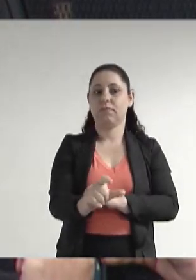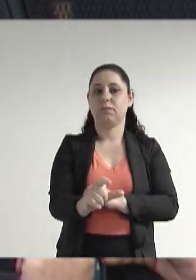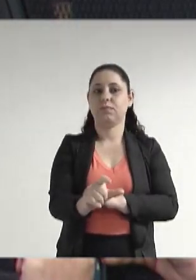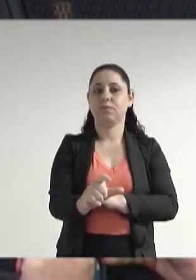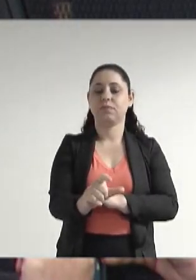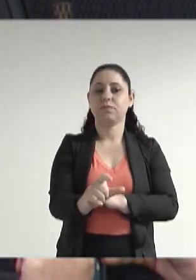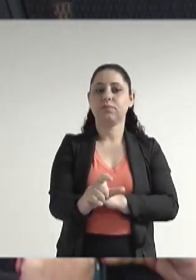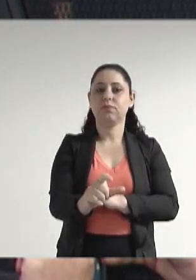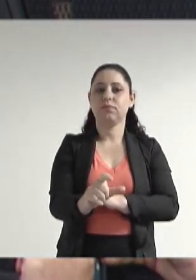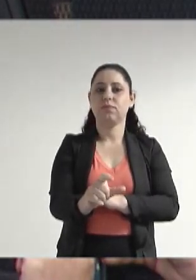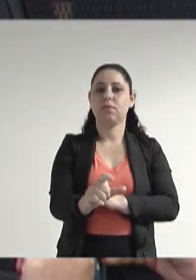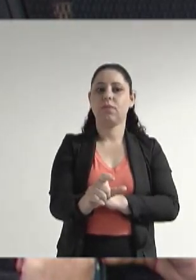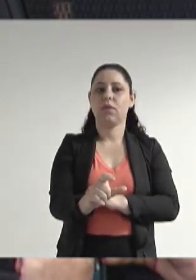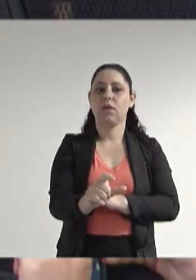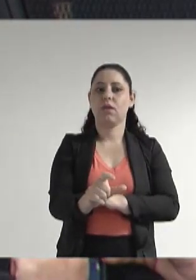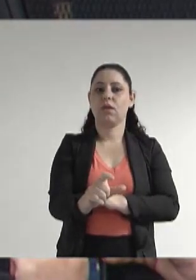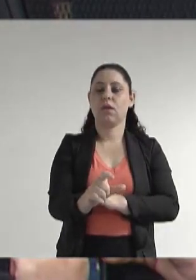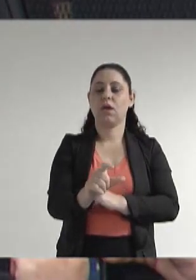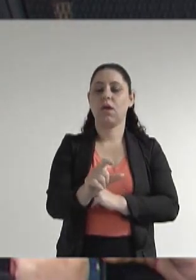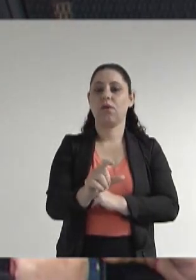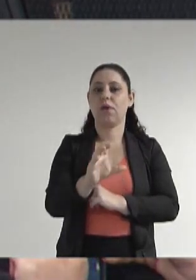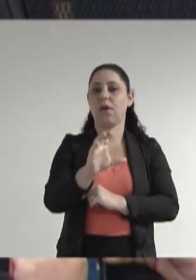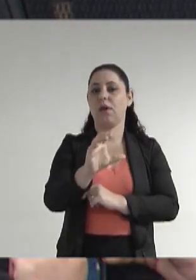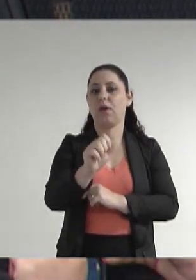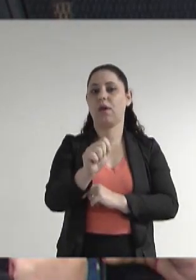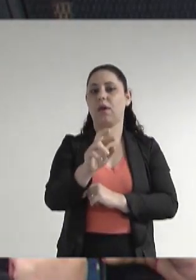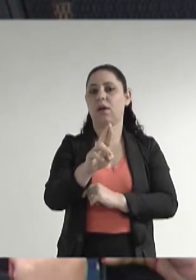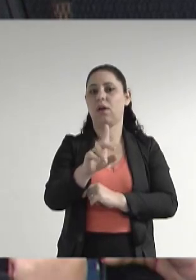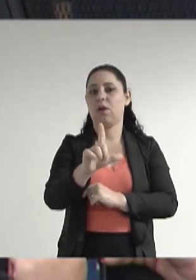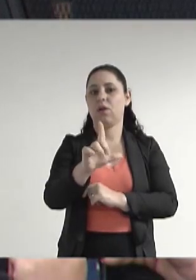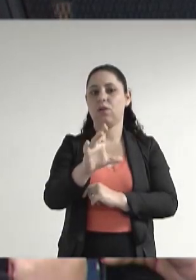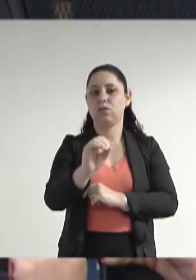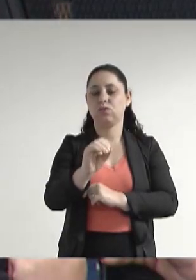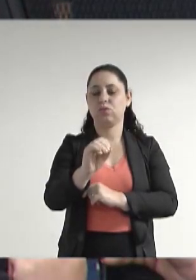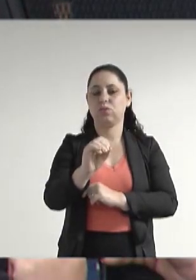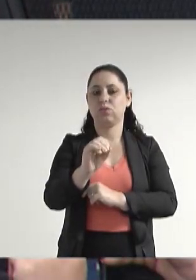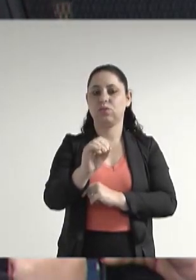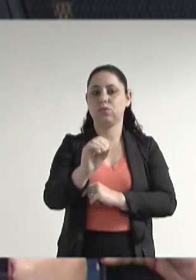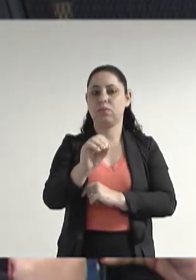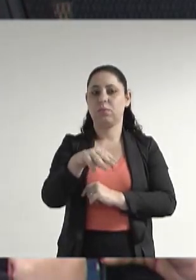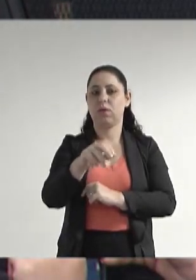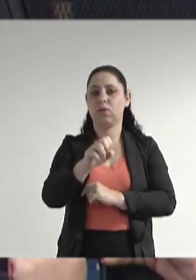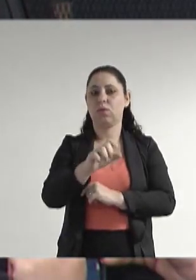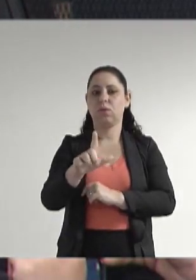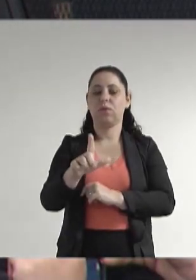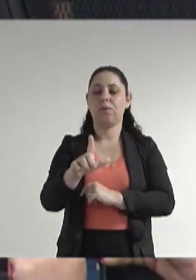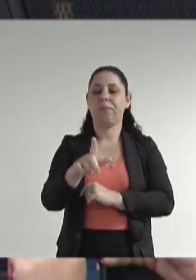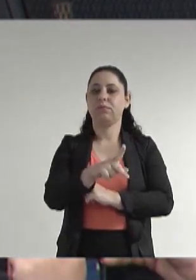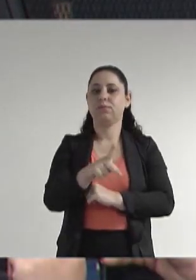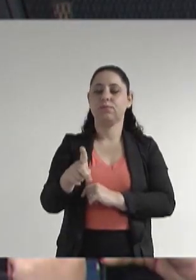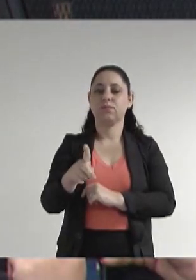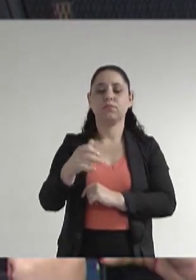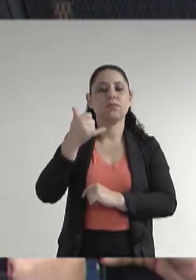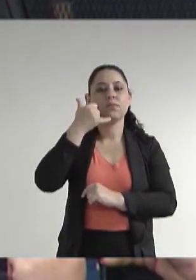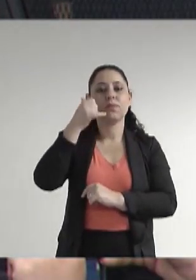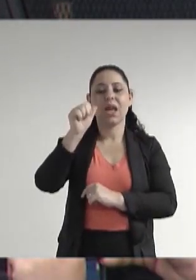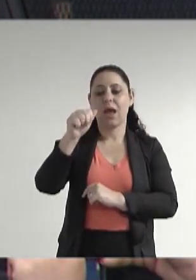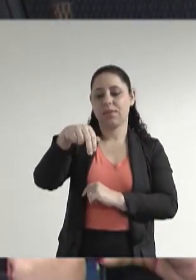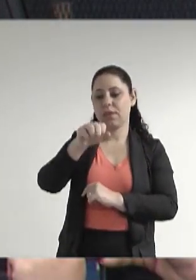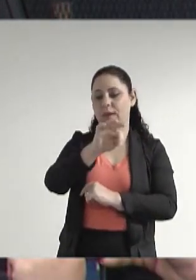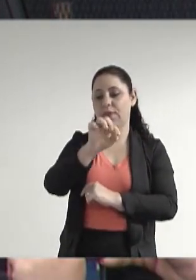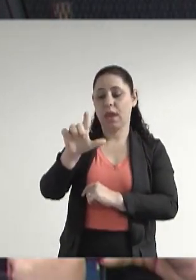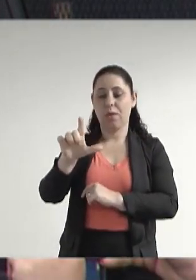deste Poder Legislativo ao excelentíssimo senhor doutor Carlos Manuel Baigorre, presidente da Agência Nacional de Telecomunicações, a